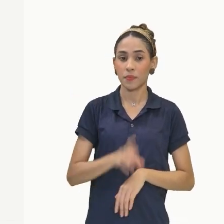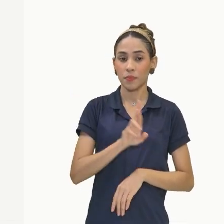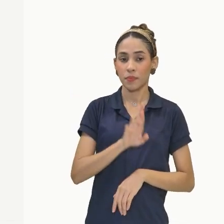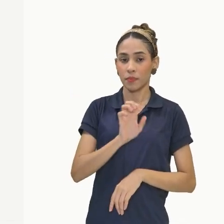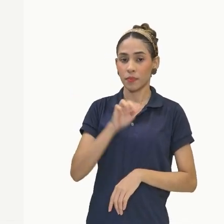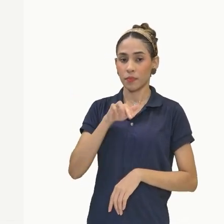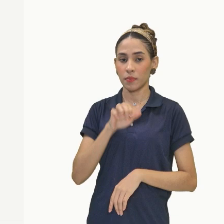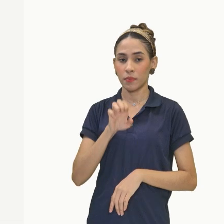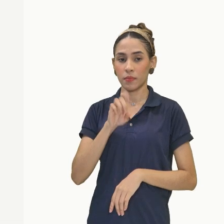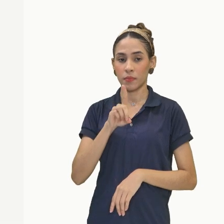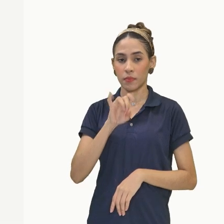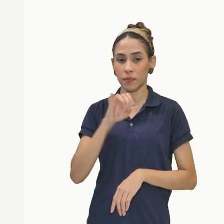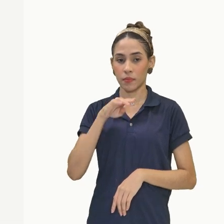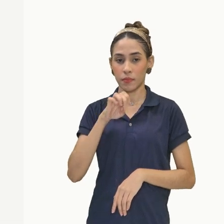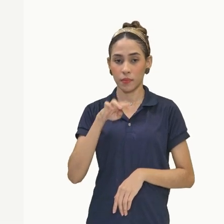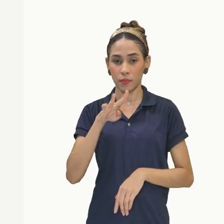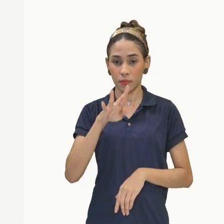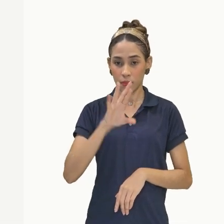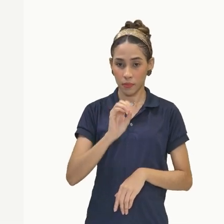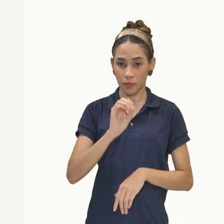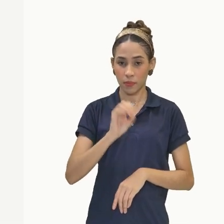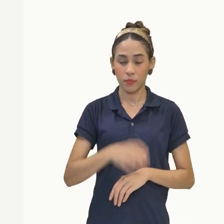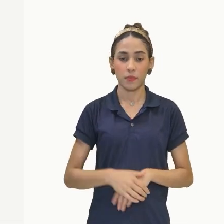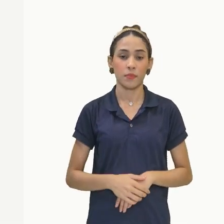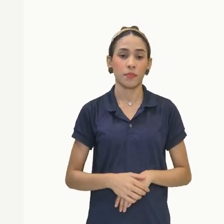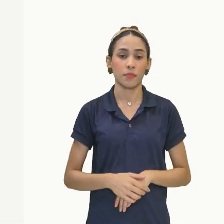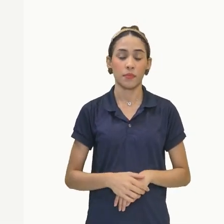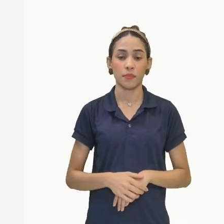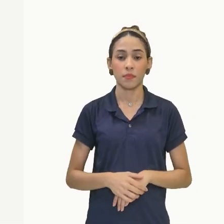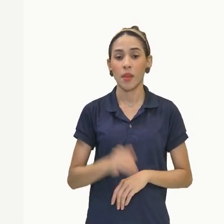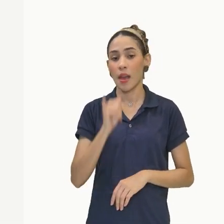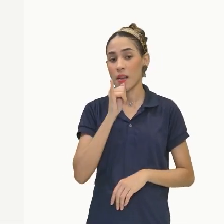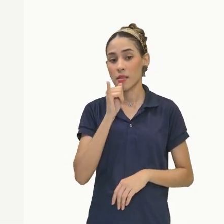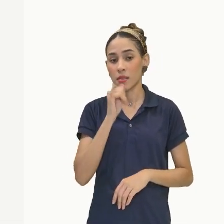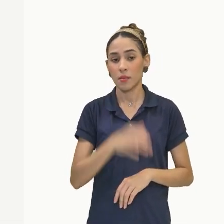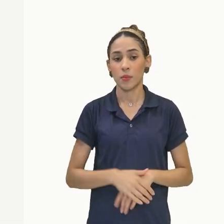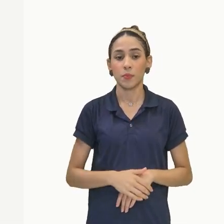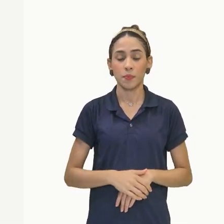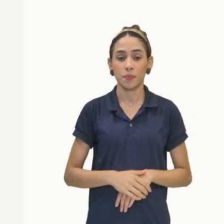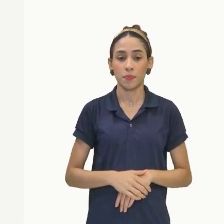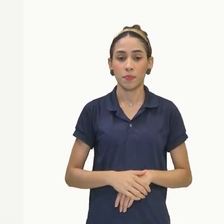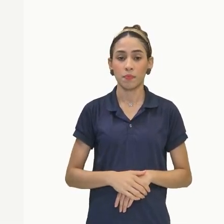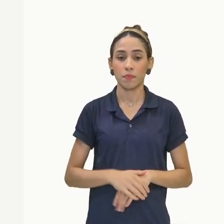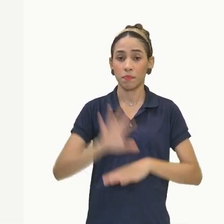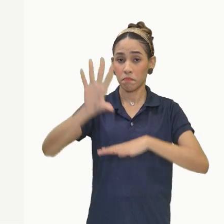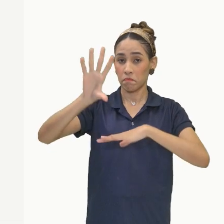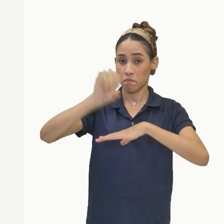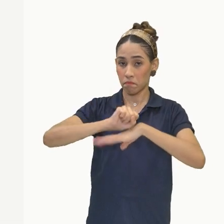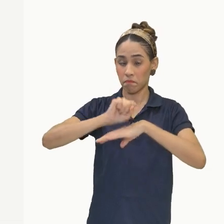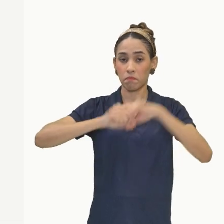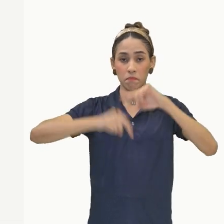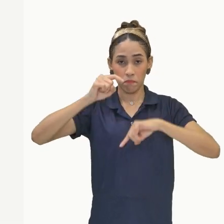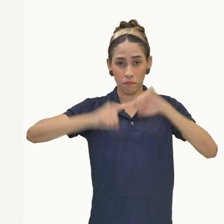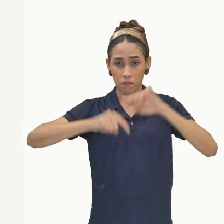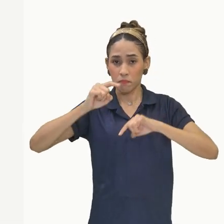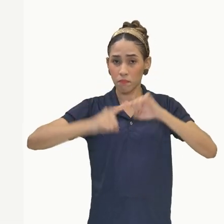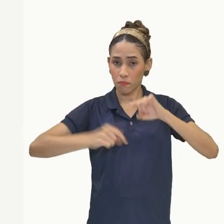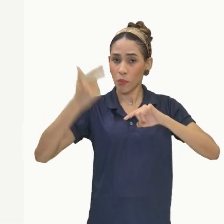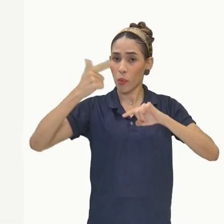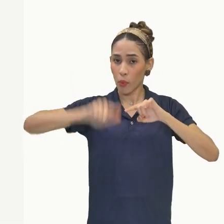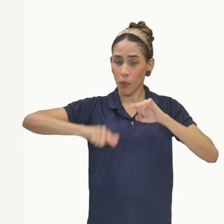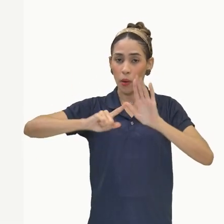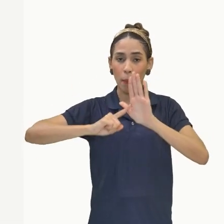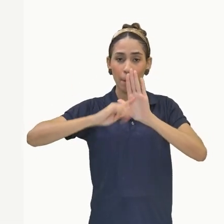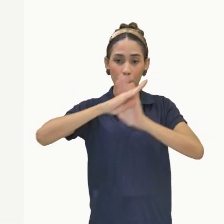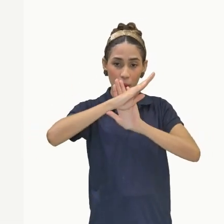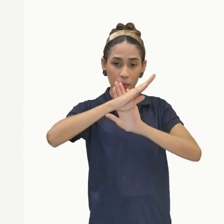rendimento do receptor, né? Se esse meu rendimento, se o receptor funciona bem, né? Se ele rende bem ou rende